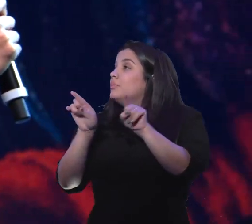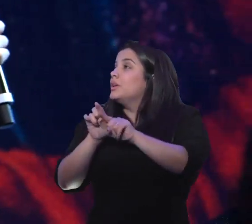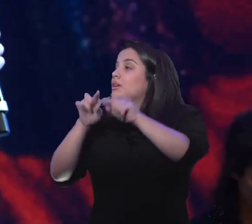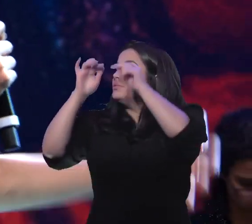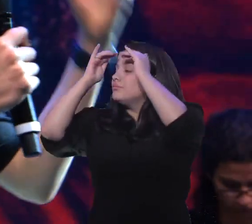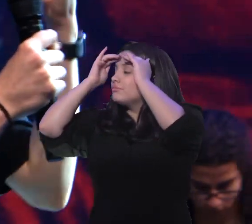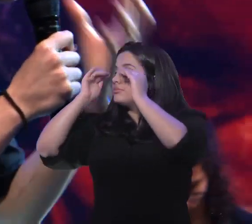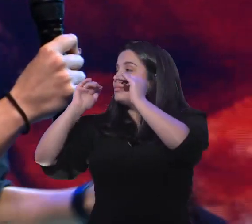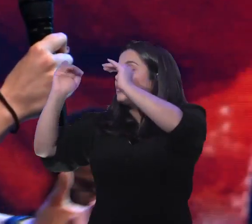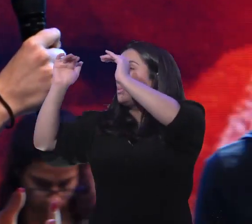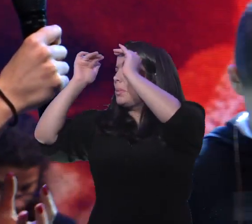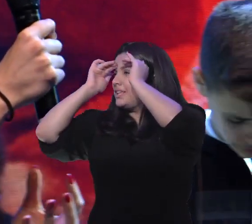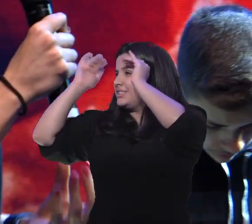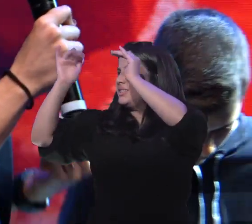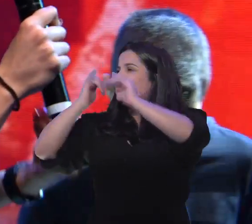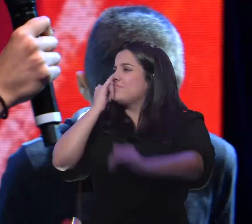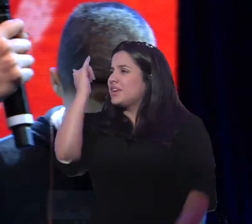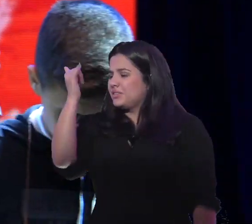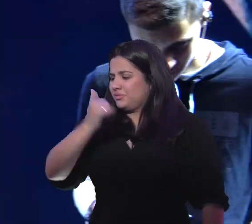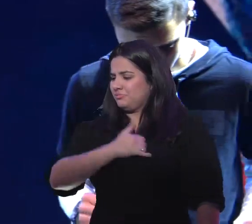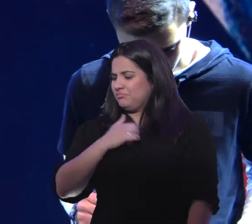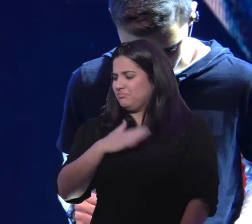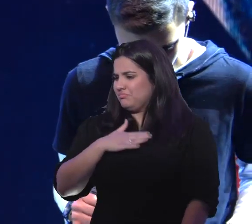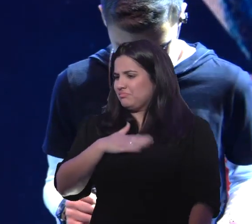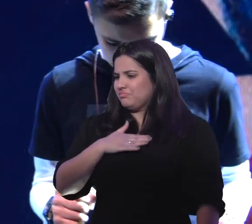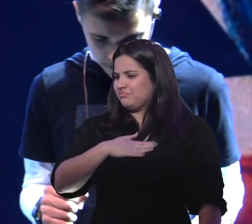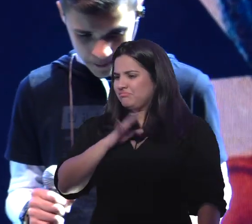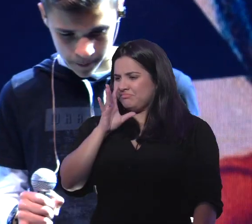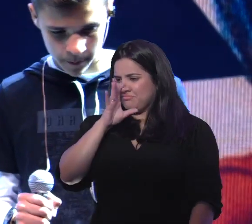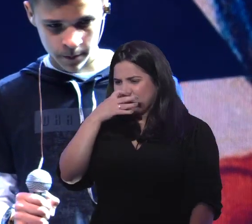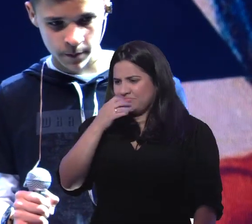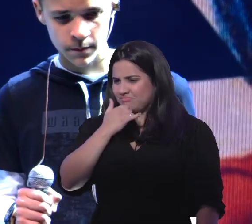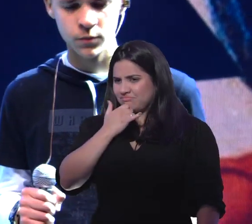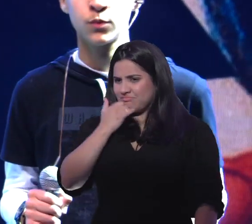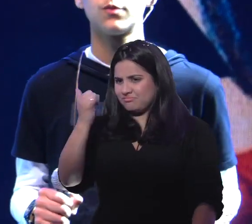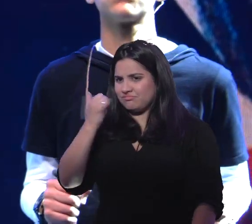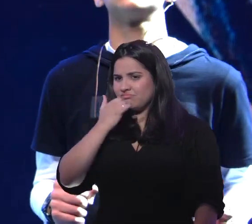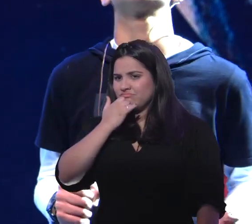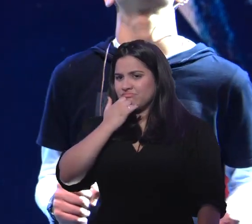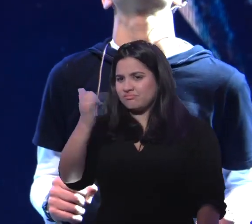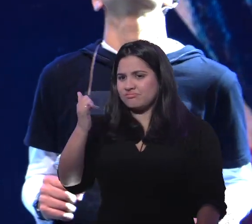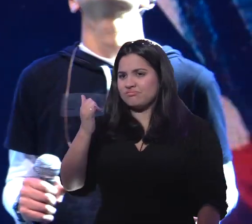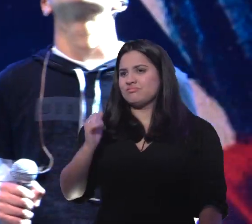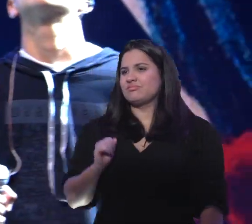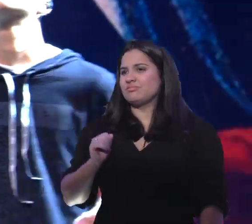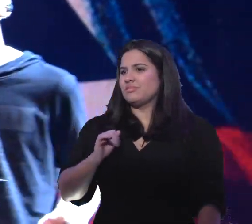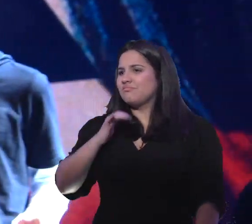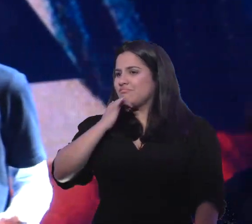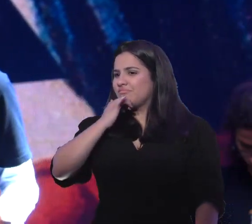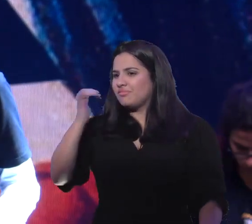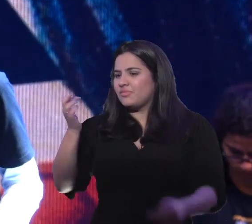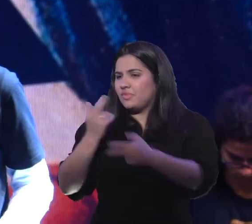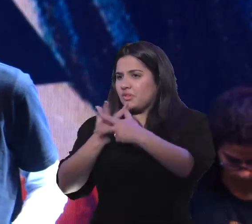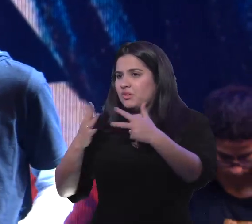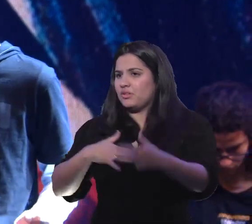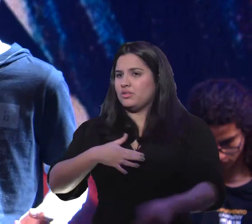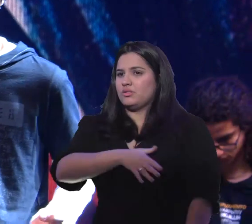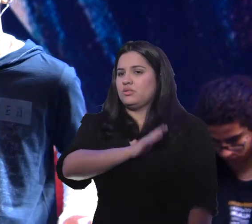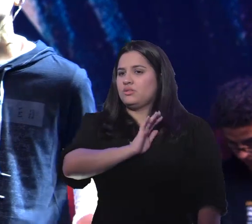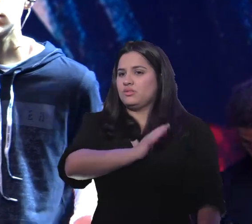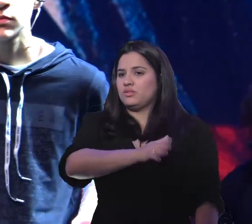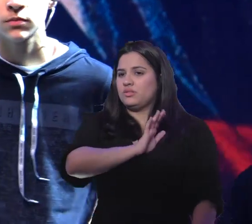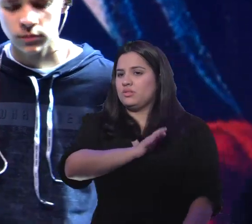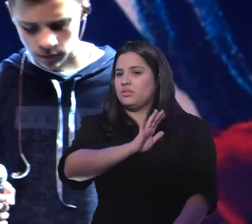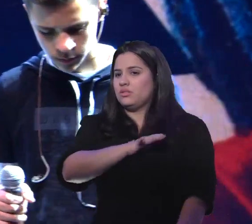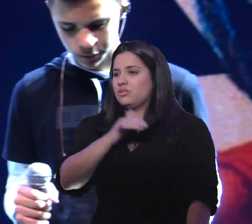Pai. Perdoa a nossa rebeldia, perdoa a rebeldia do nosso coração, perdoa quando a gente acha que sabe mais do que o Senhor,